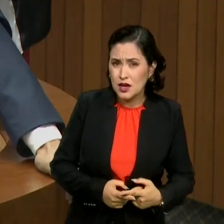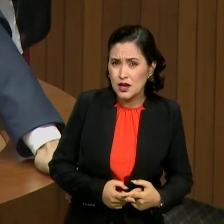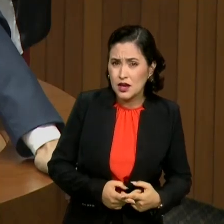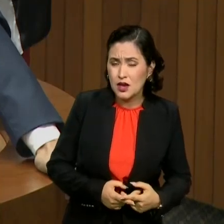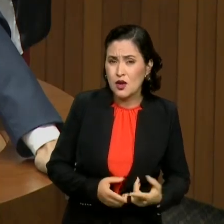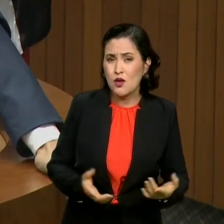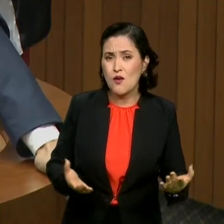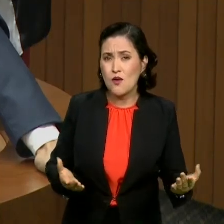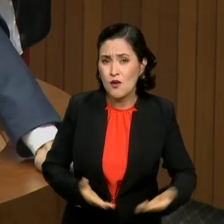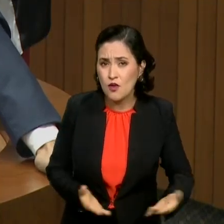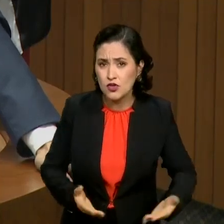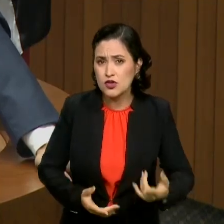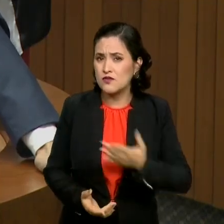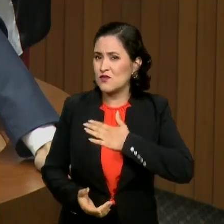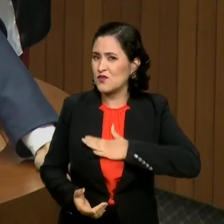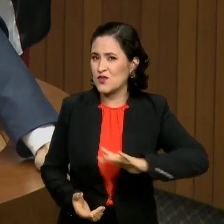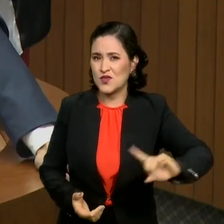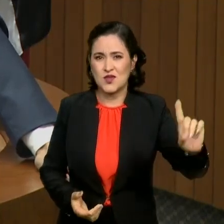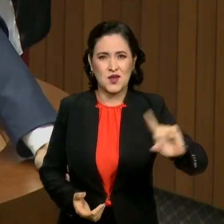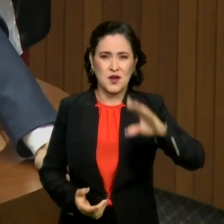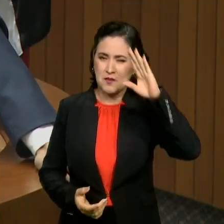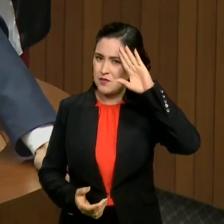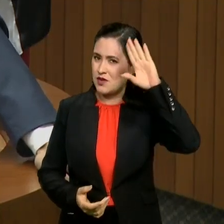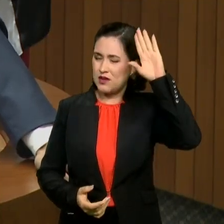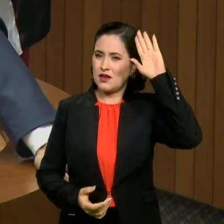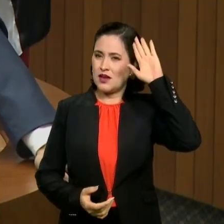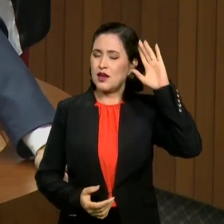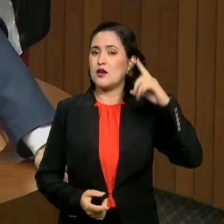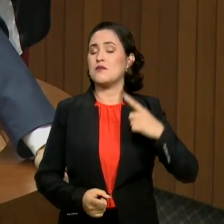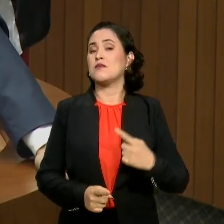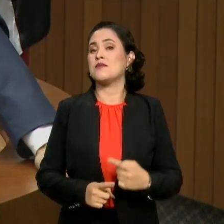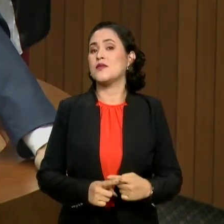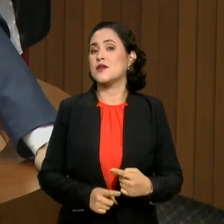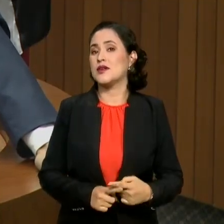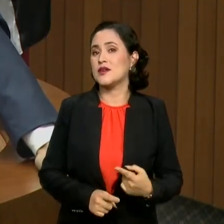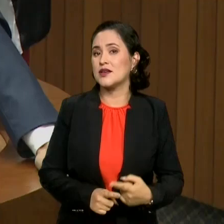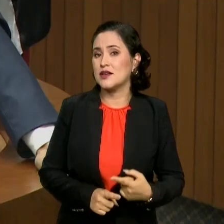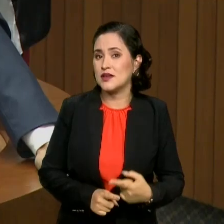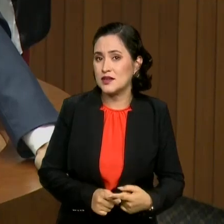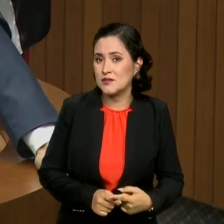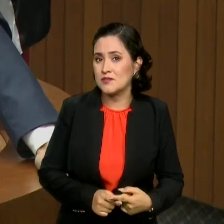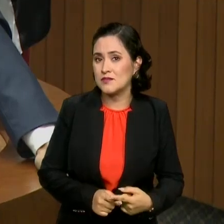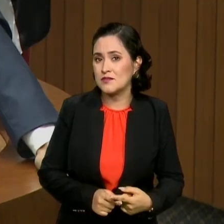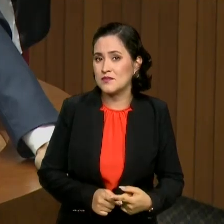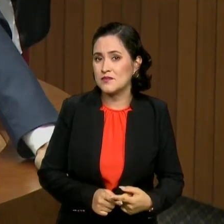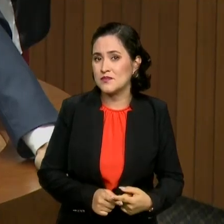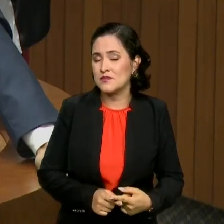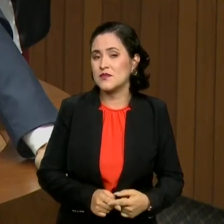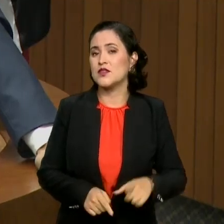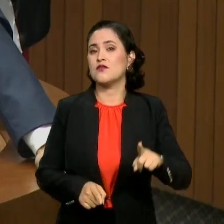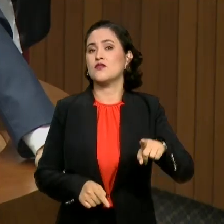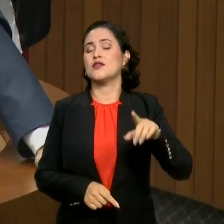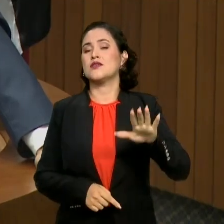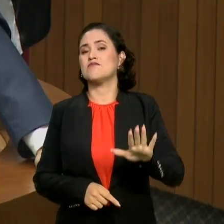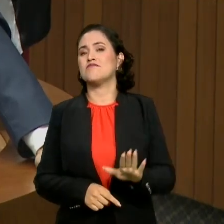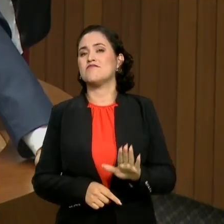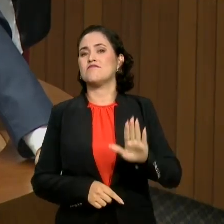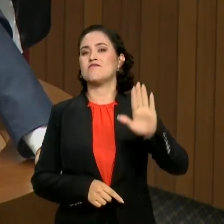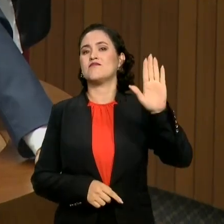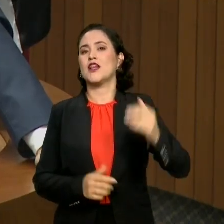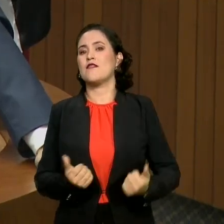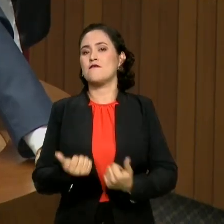podaram a chance de concorrer à reeleição a vice. Sabe por quê? Porque 90% dessa Assembleia não gosta de Vossa